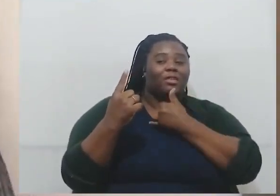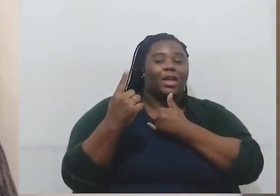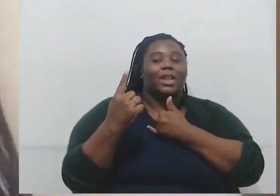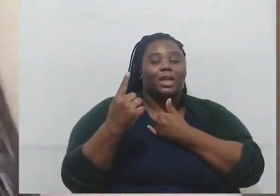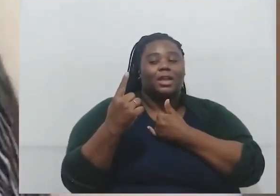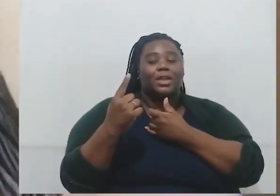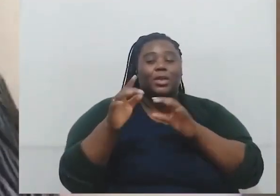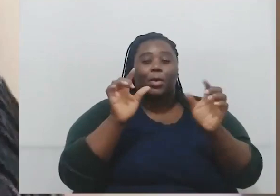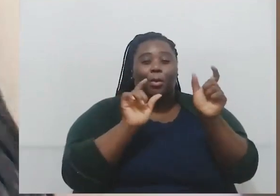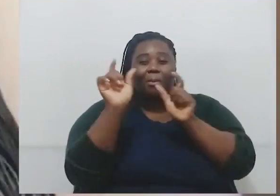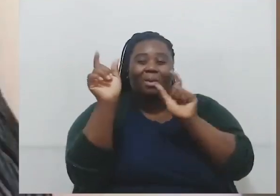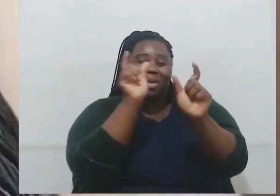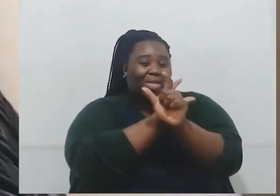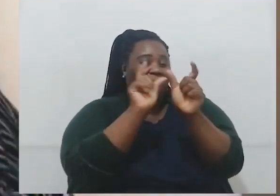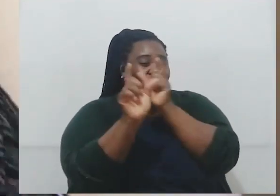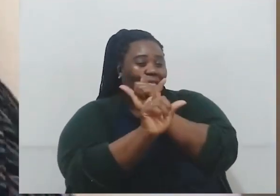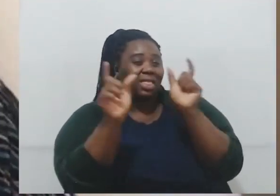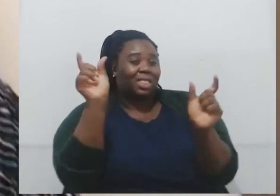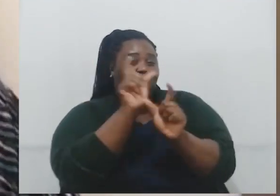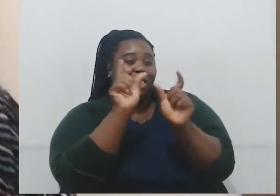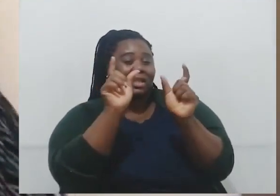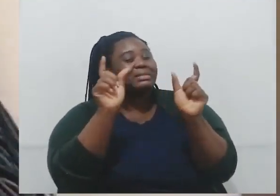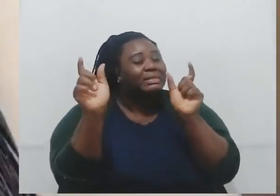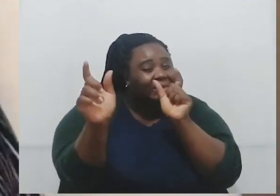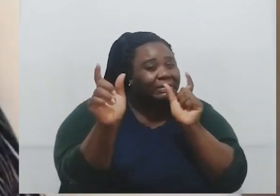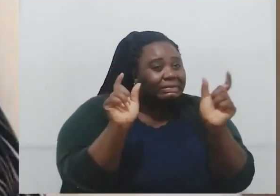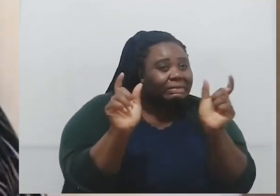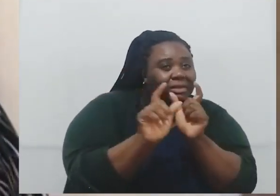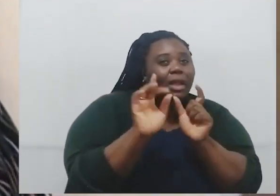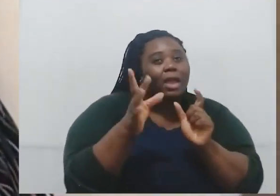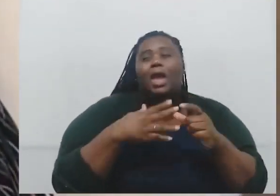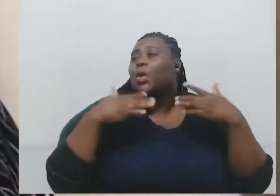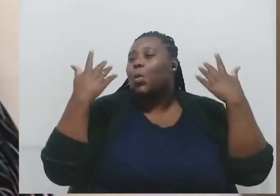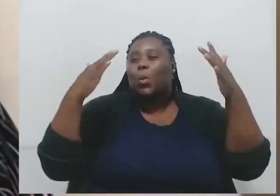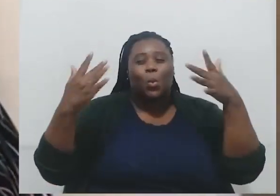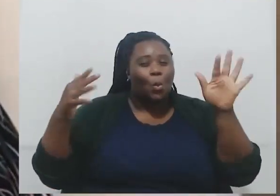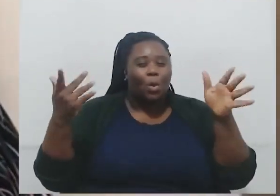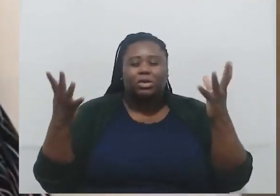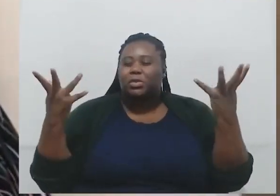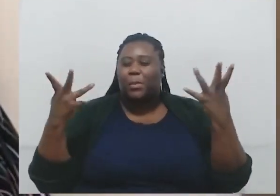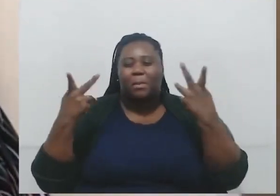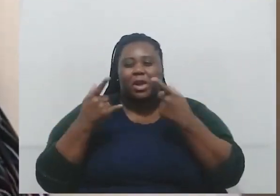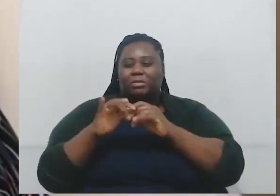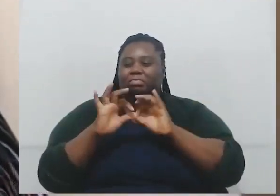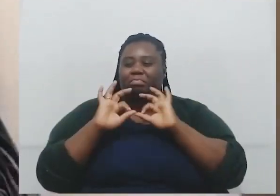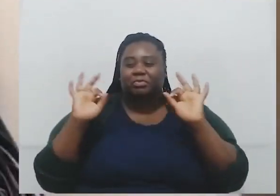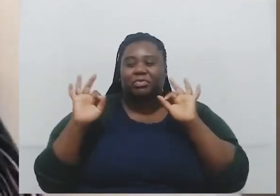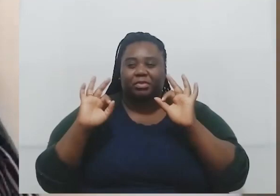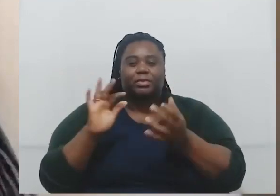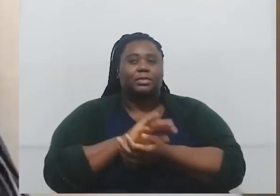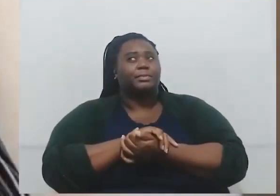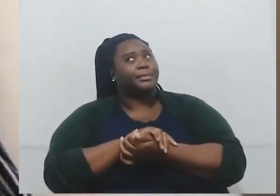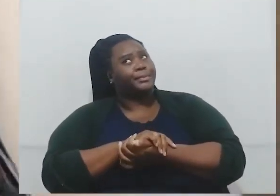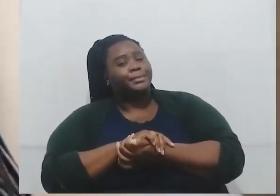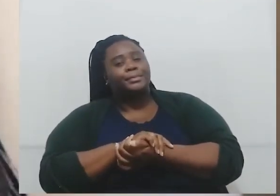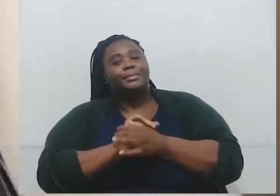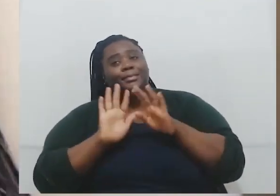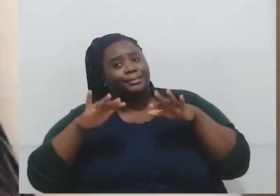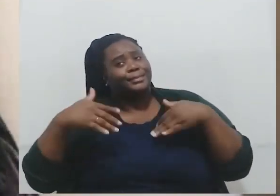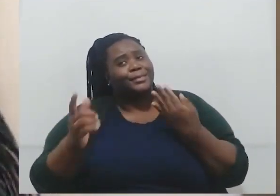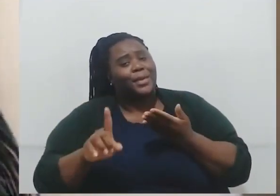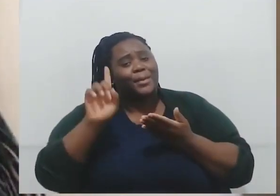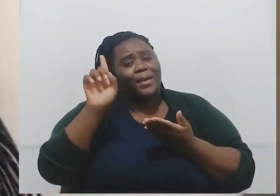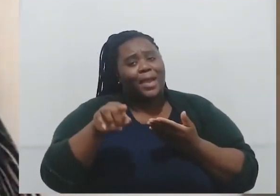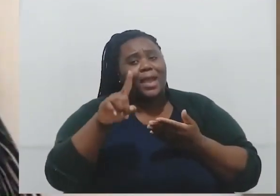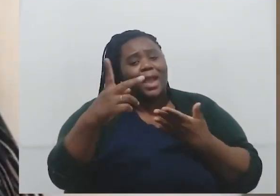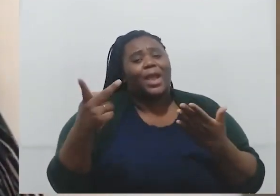palavras e todo mundo aplaude e fala, nossa, que genial. Então, isso é uma coisa que aconteceu